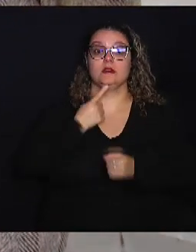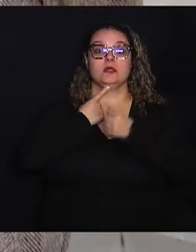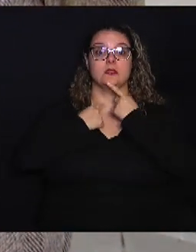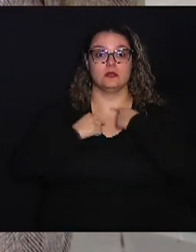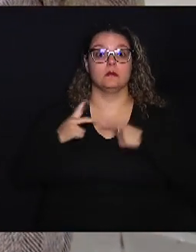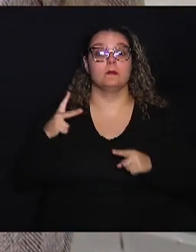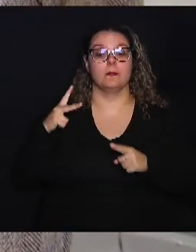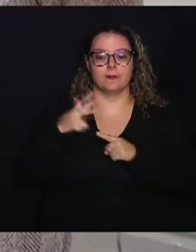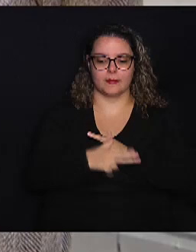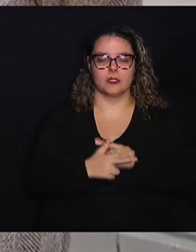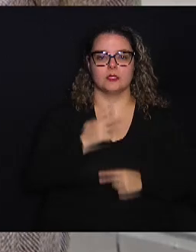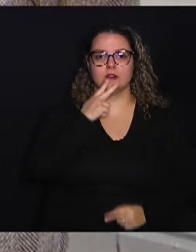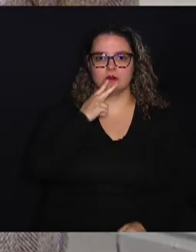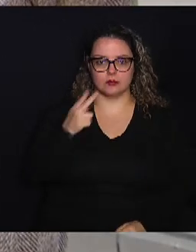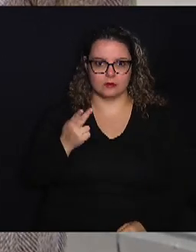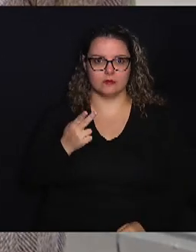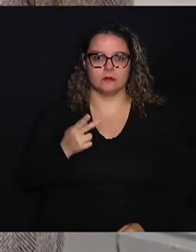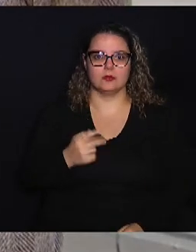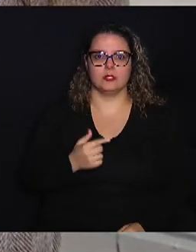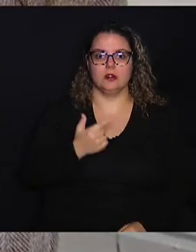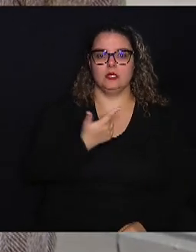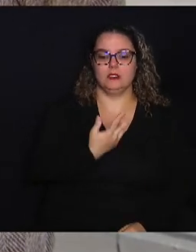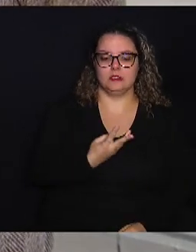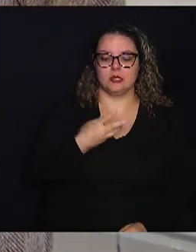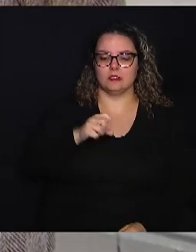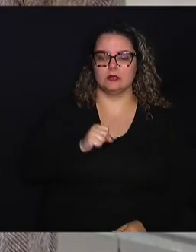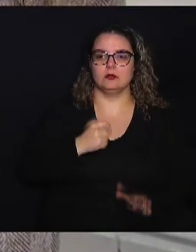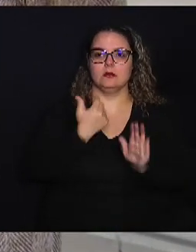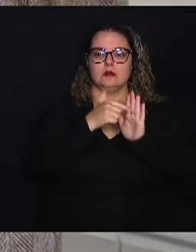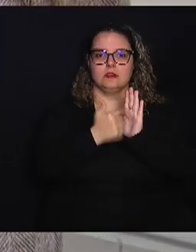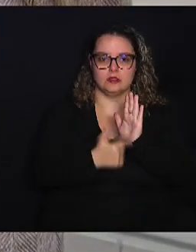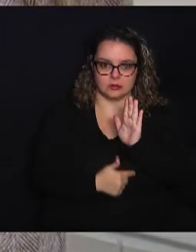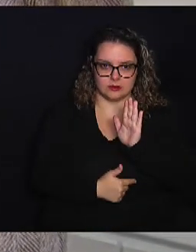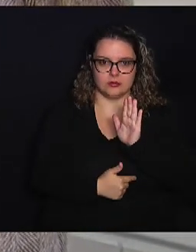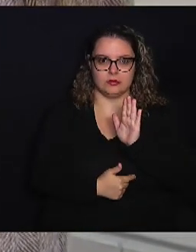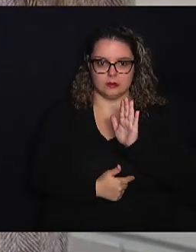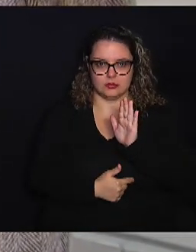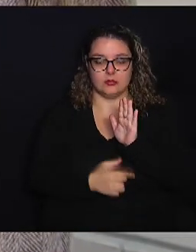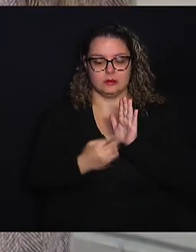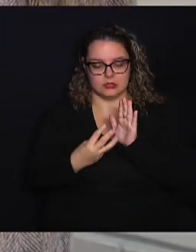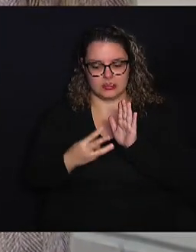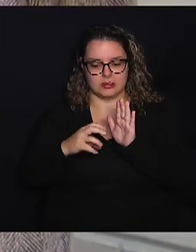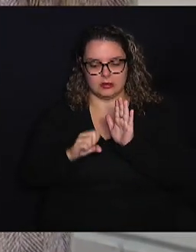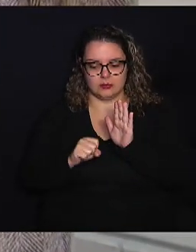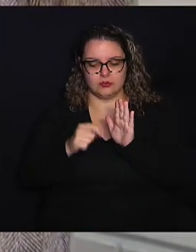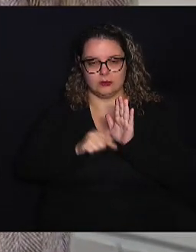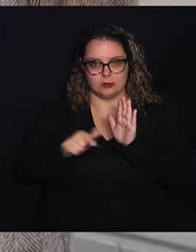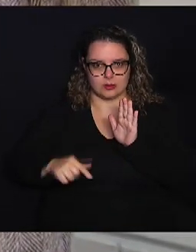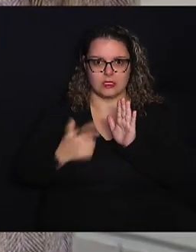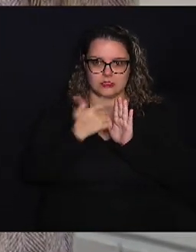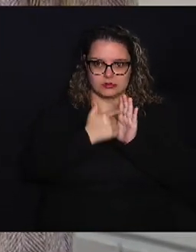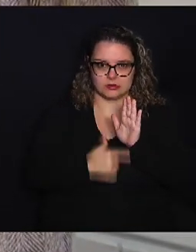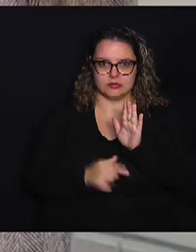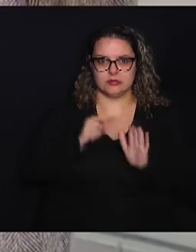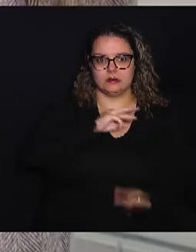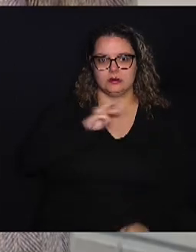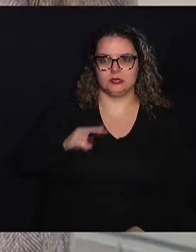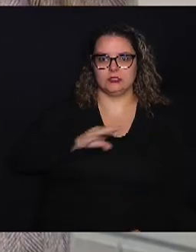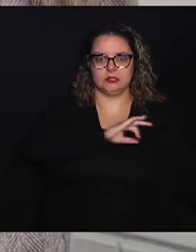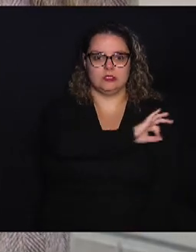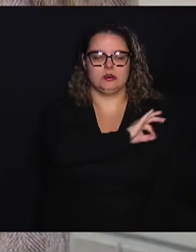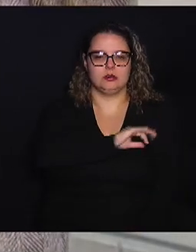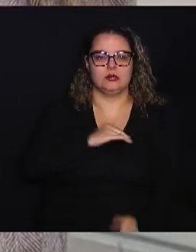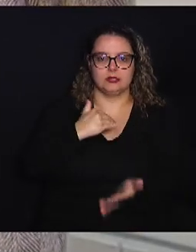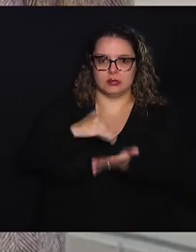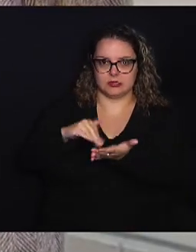de fumar, a lista com os 38 grupos antitabagismo da cidade de Campinas está disponível no site da Prefeitura, na página da Secretaria